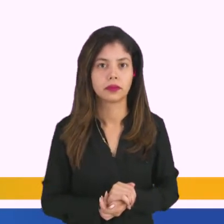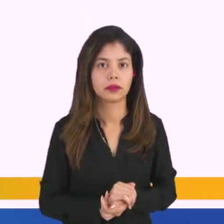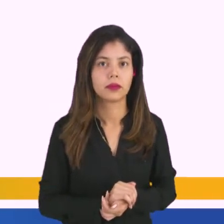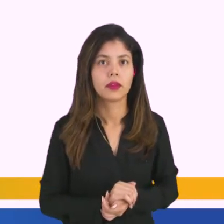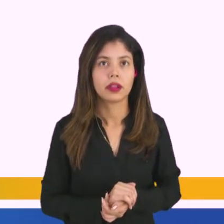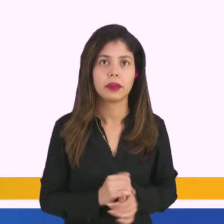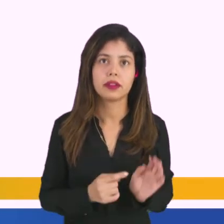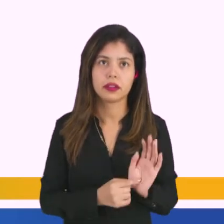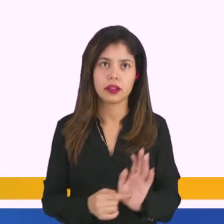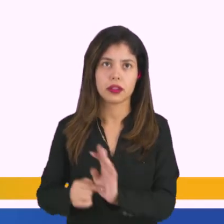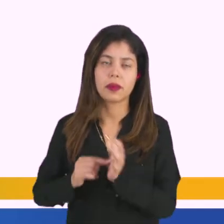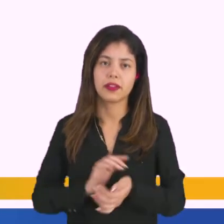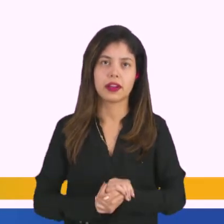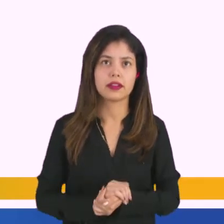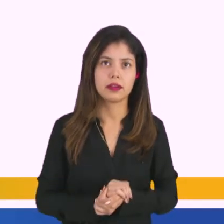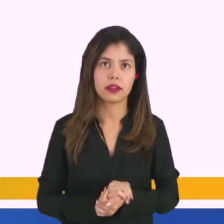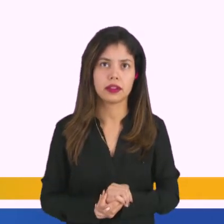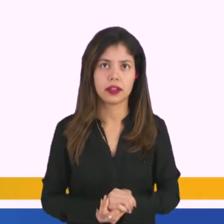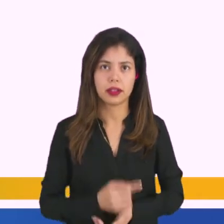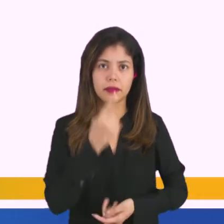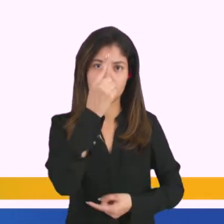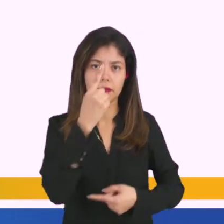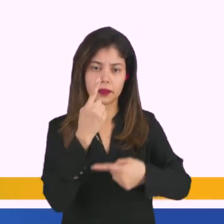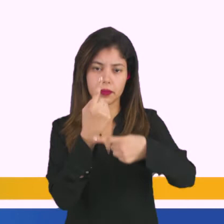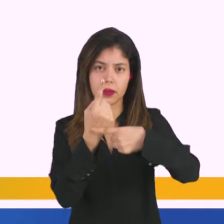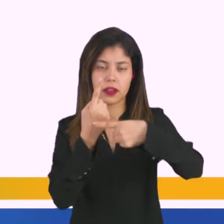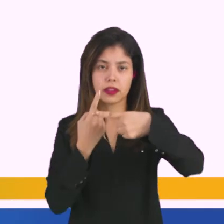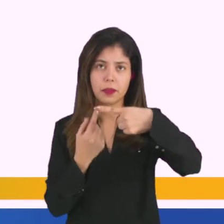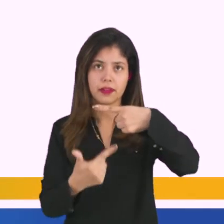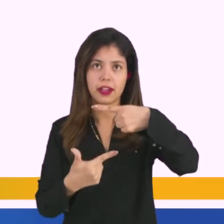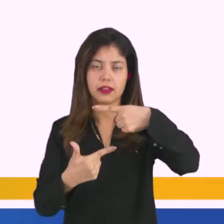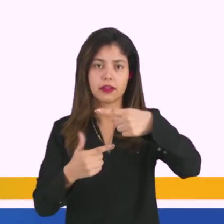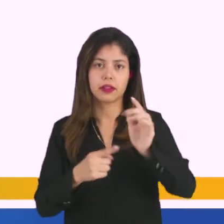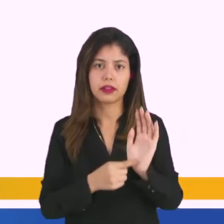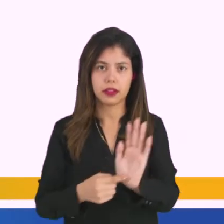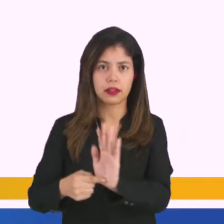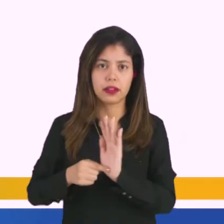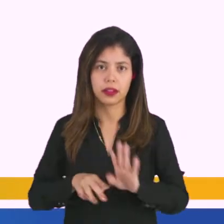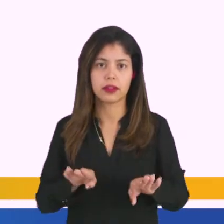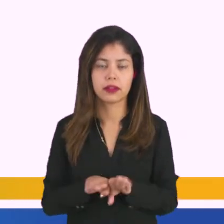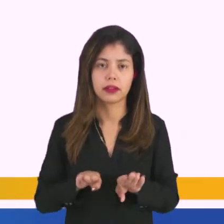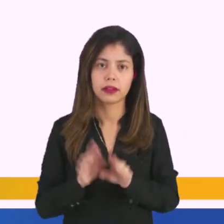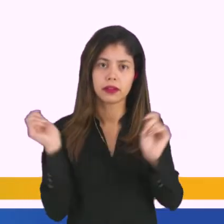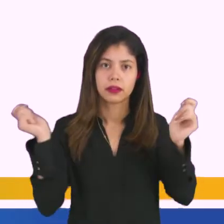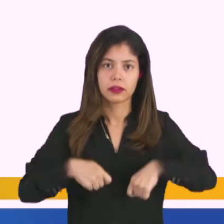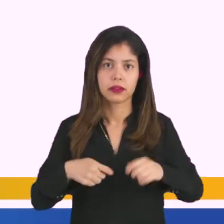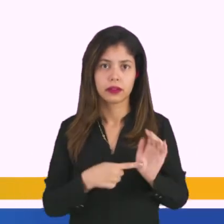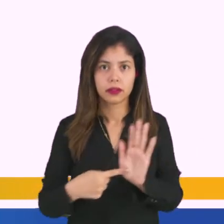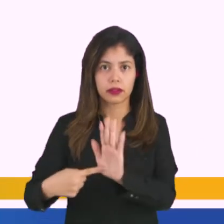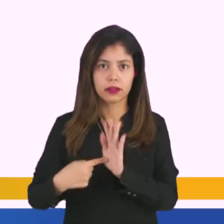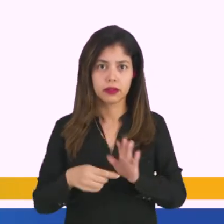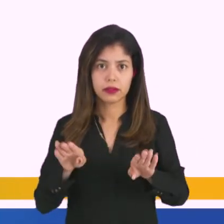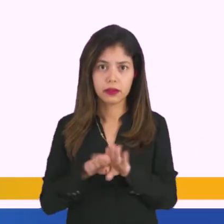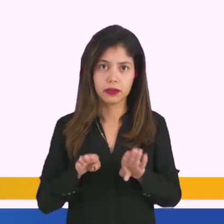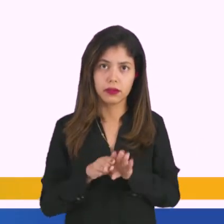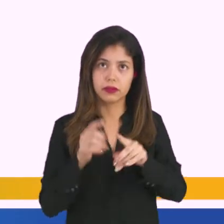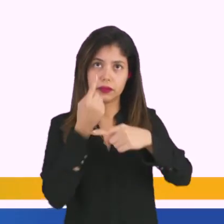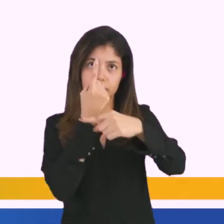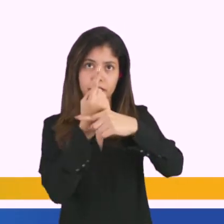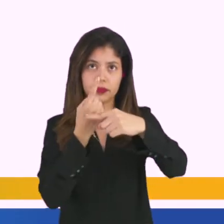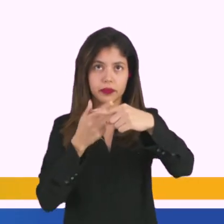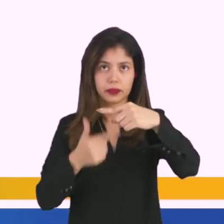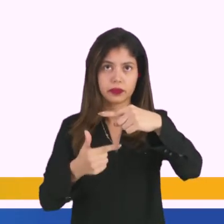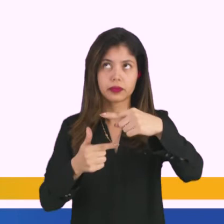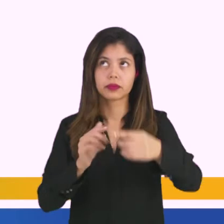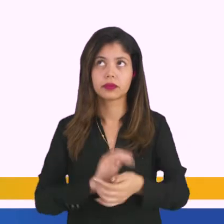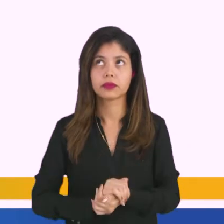6, temos 1. E o de baixo por 6, temos 2. Então, essa probabilidade é igual a 1 sobre 2, ou seja,